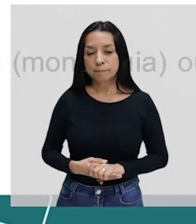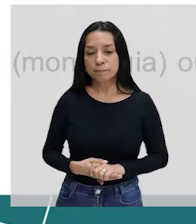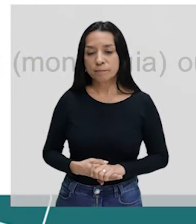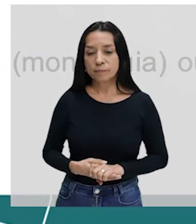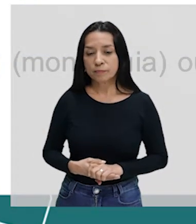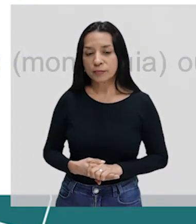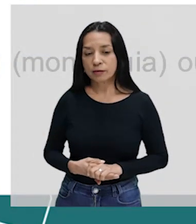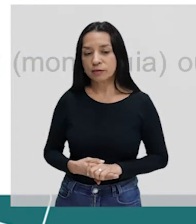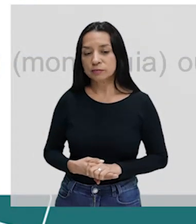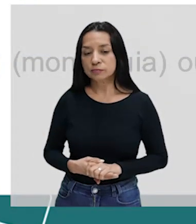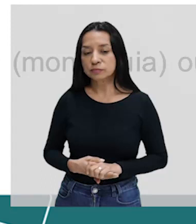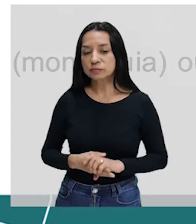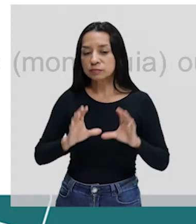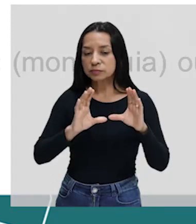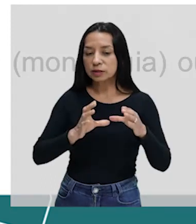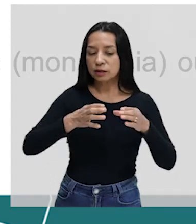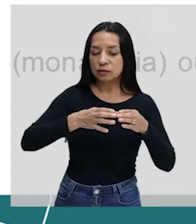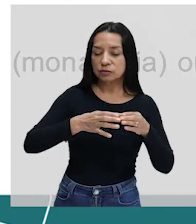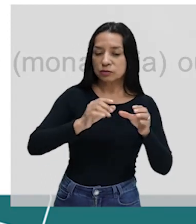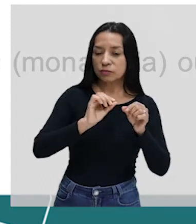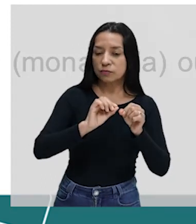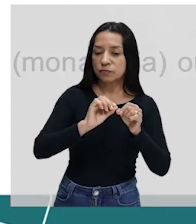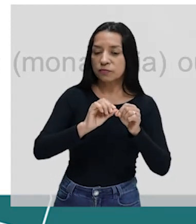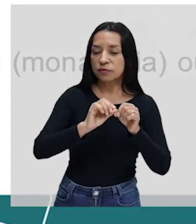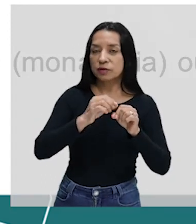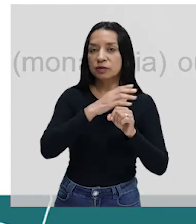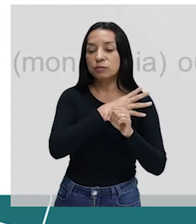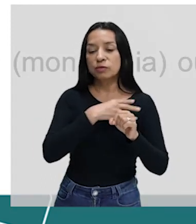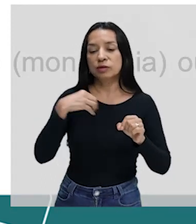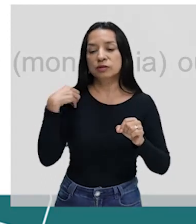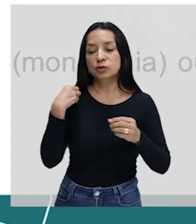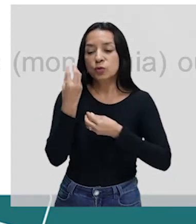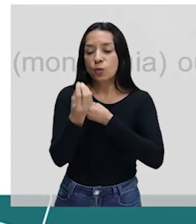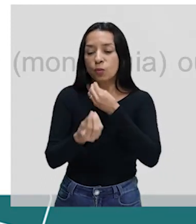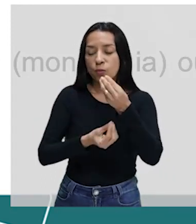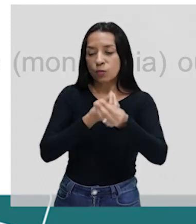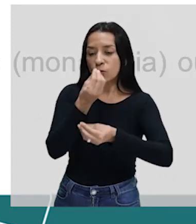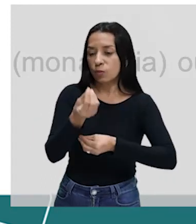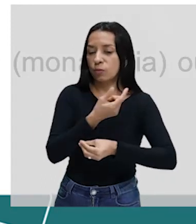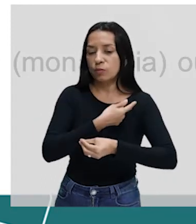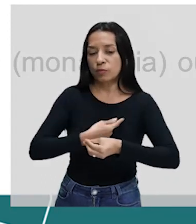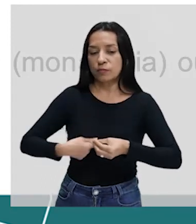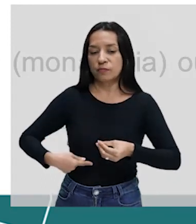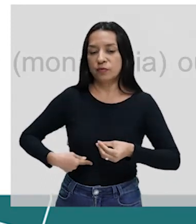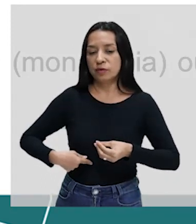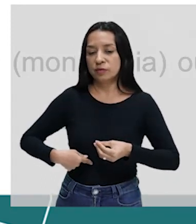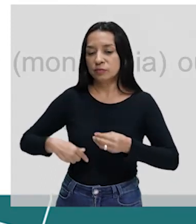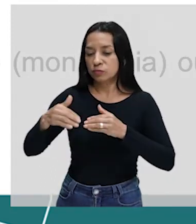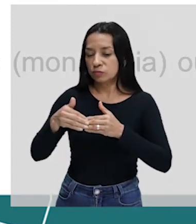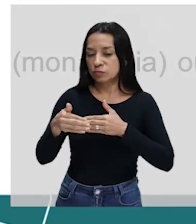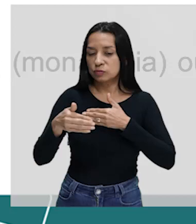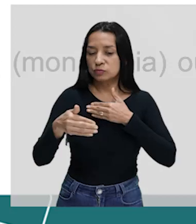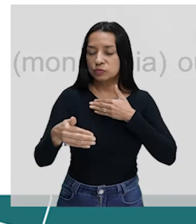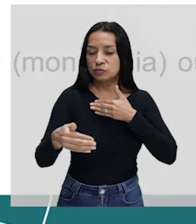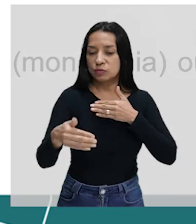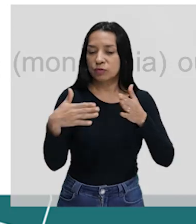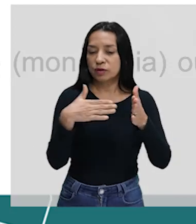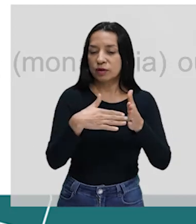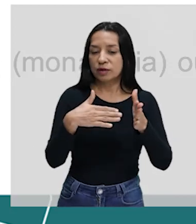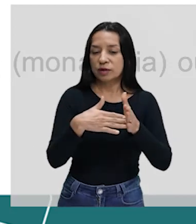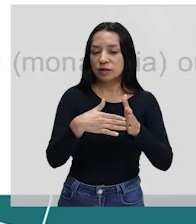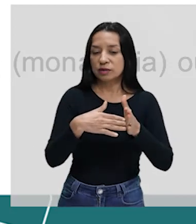categorização feita por Aristóteles sobre as formas de governo subsistiu, ou seja, durou, até